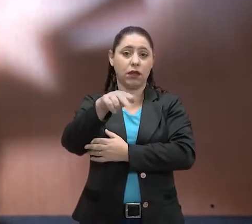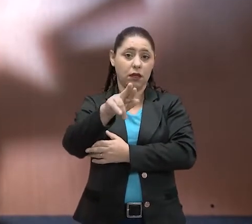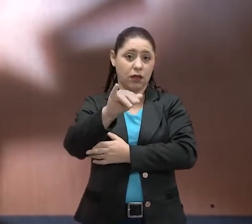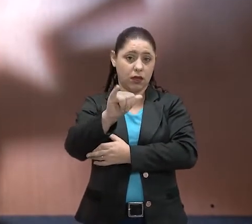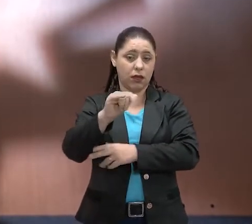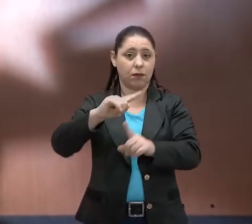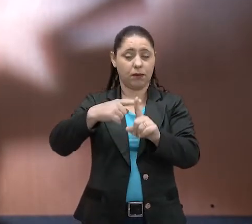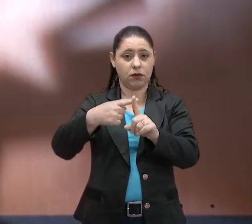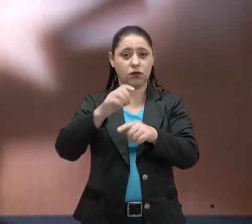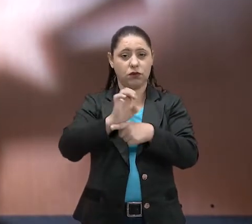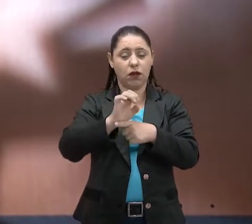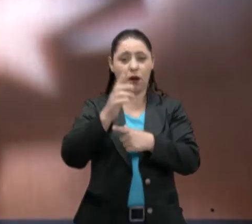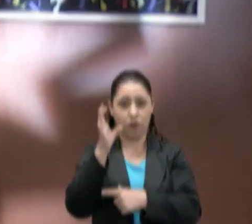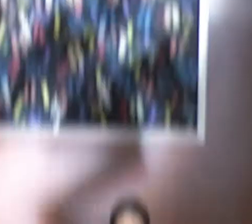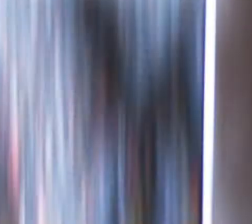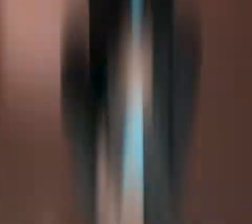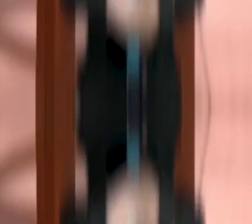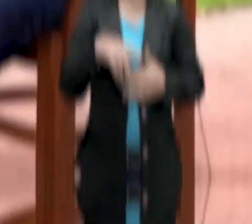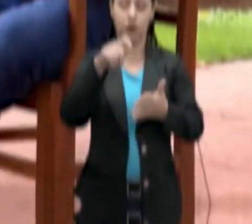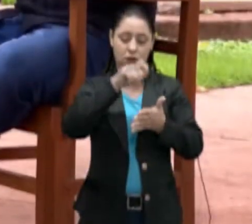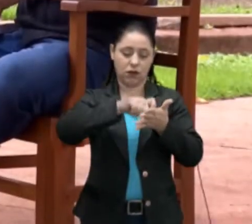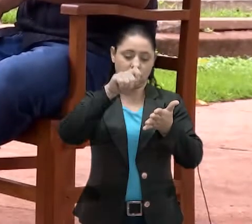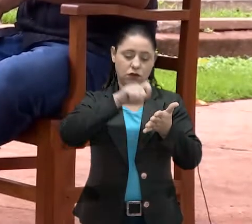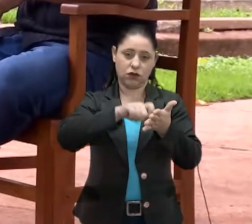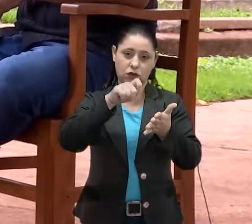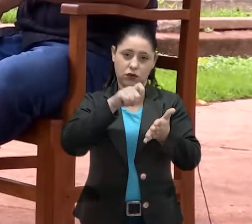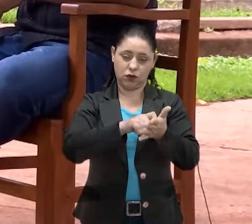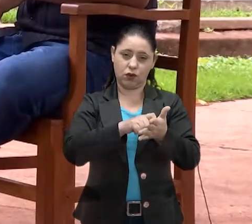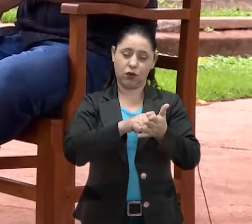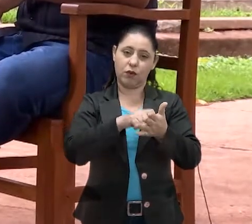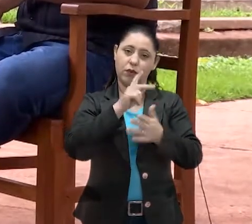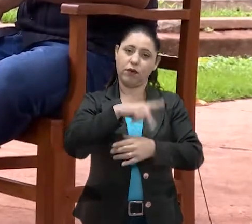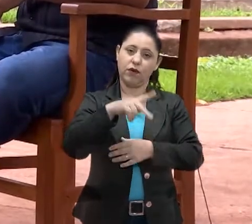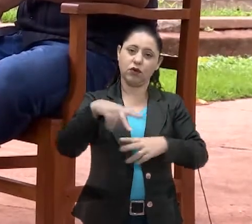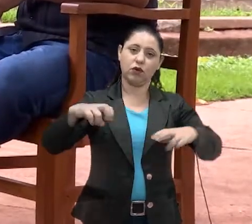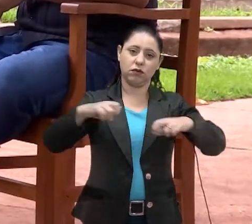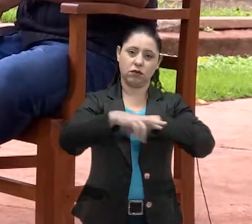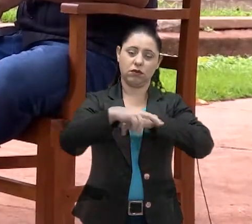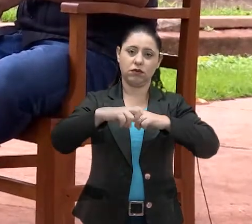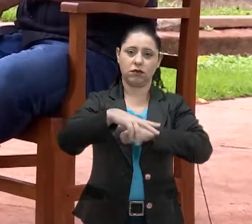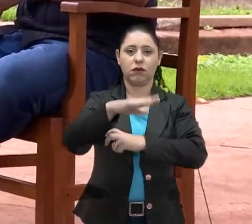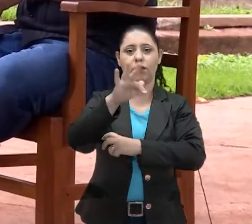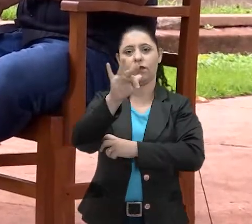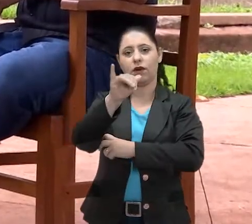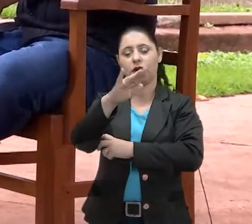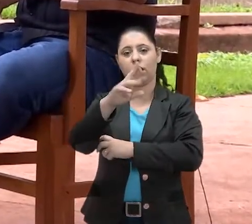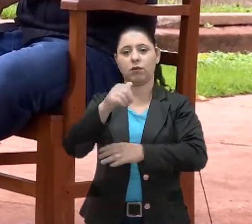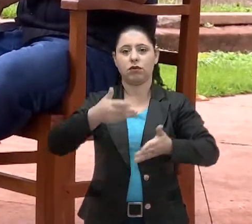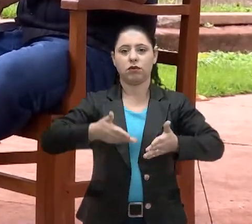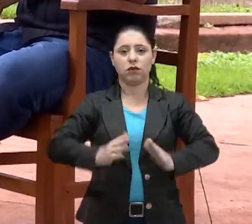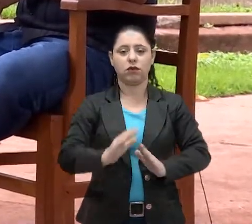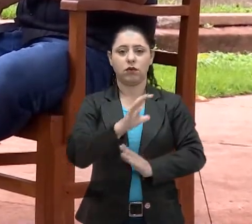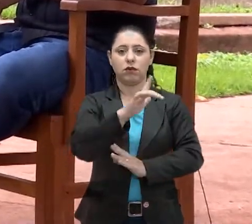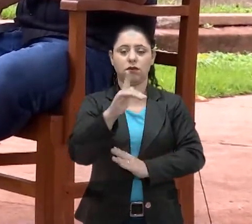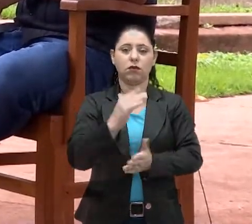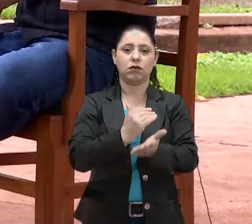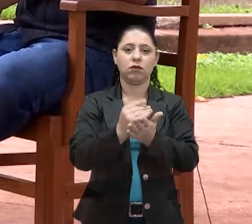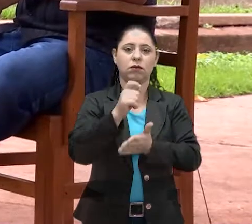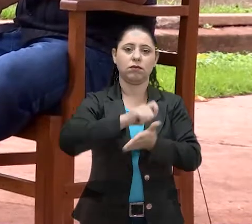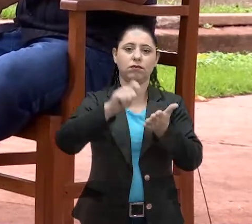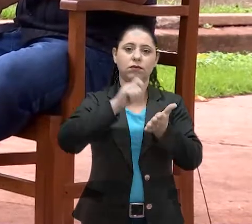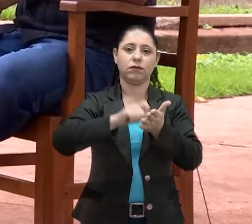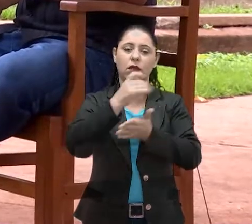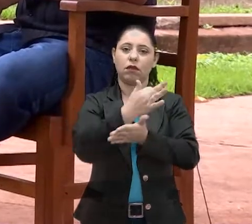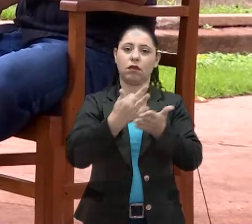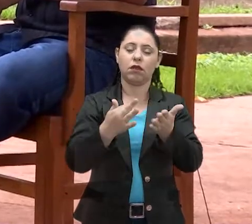do Estado. Bora conferir? O escritor e instrutor de trânsito Fábio Gondim nasceu em Campo Grande e